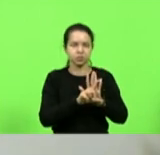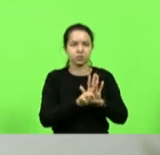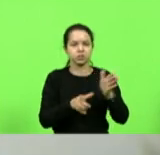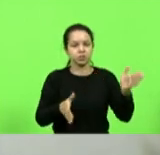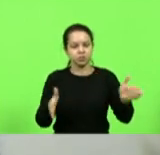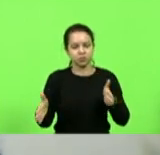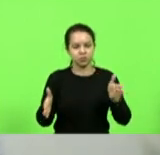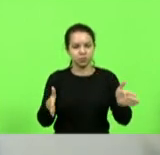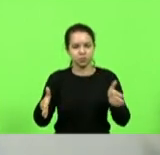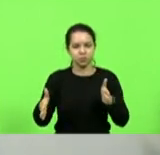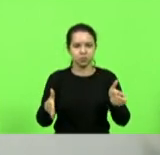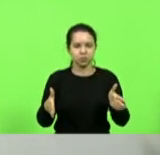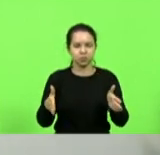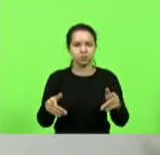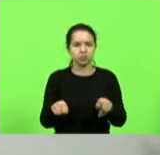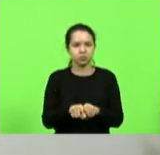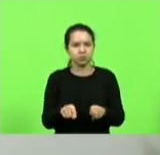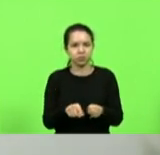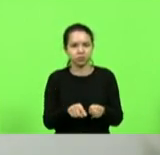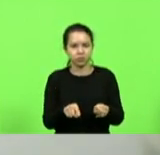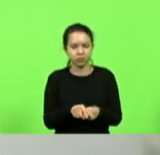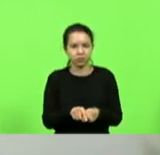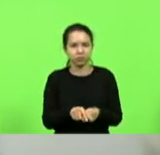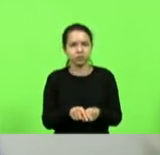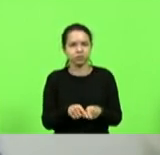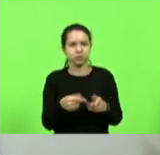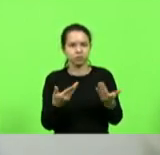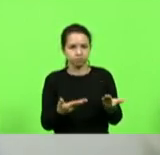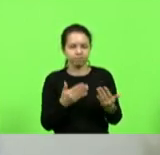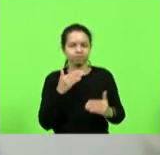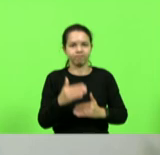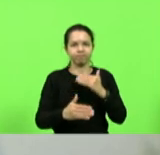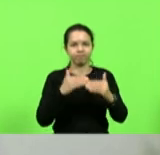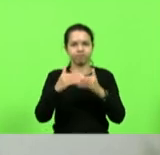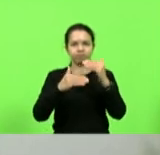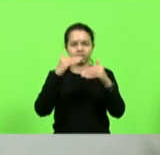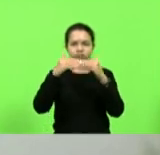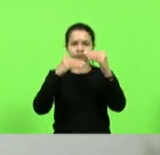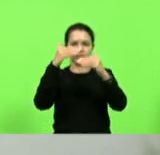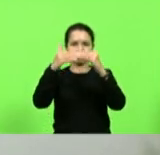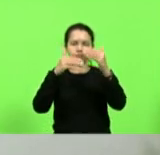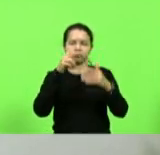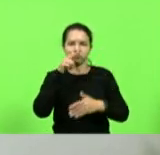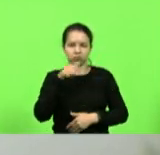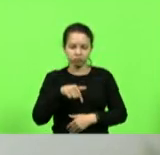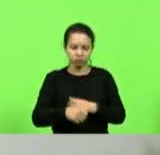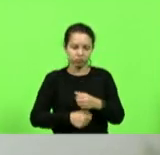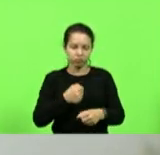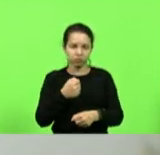né? E também para que ela avance ainda neste ano de